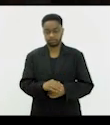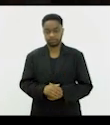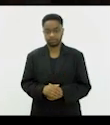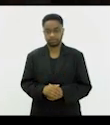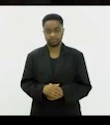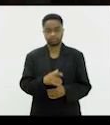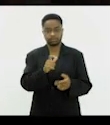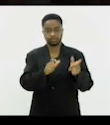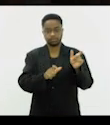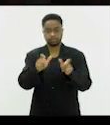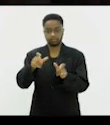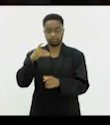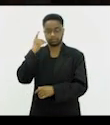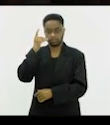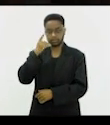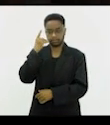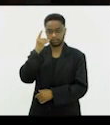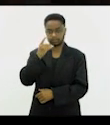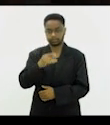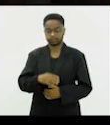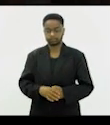senhores deputados,